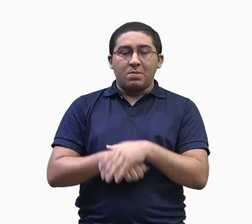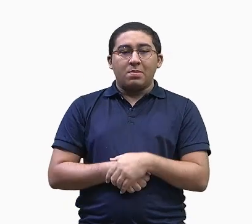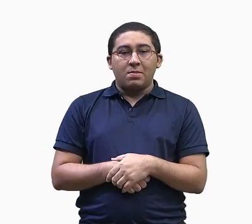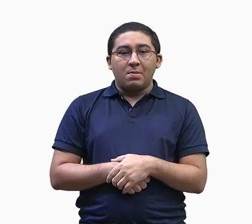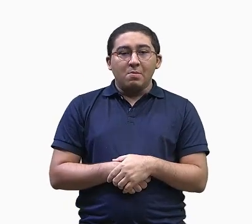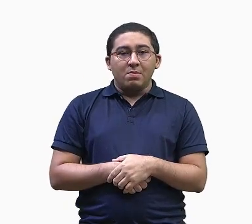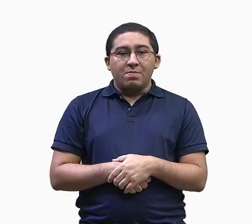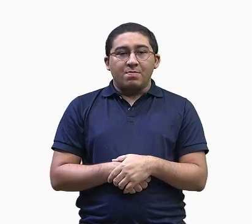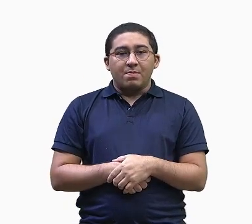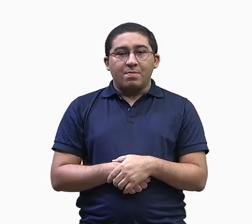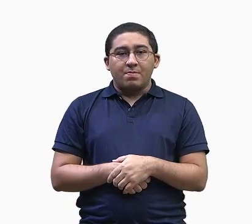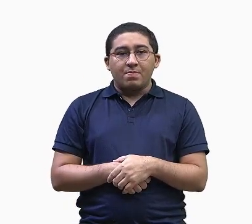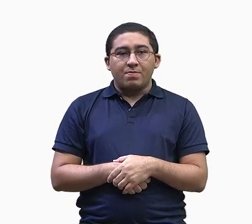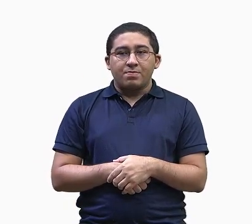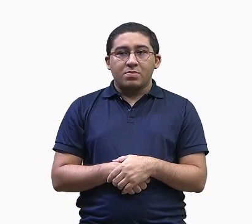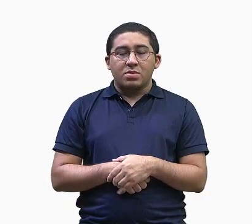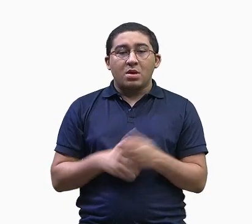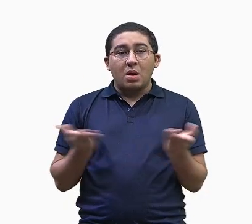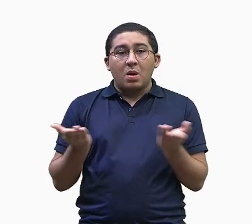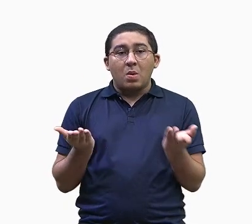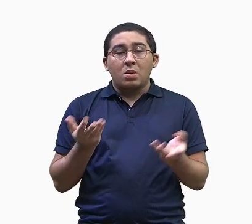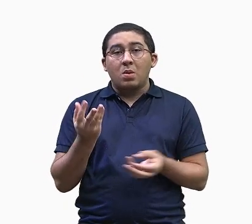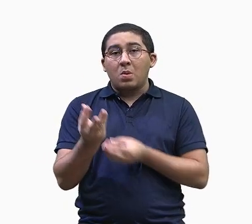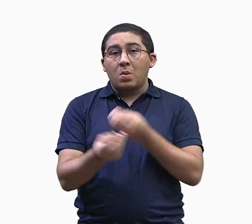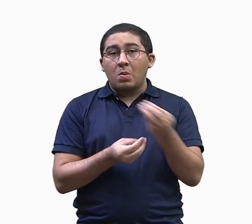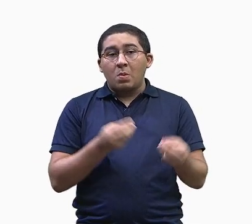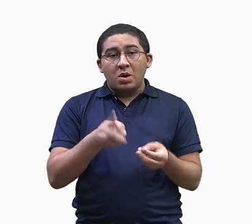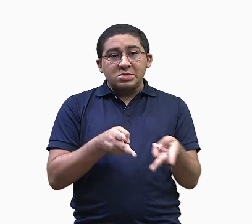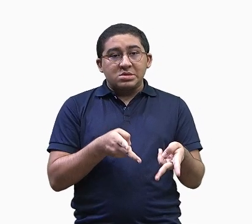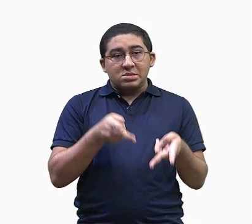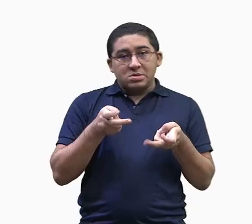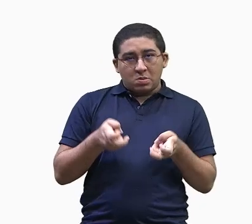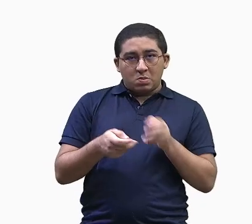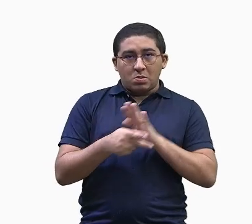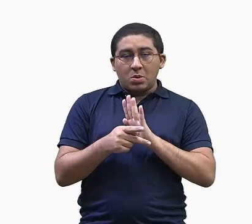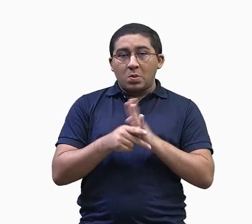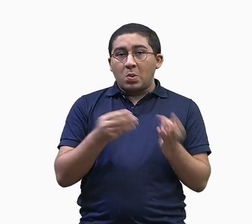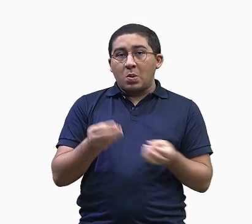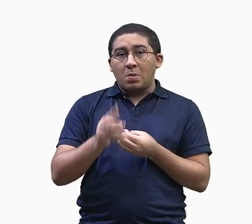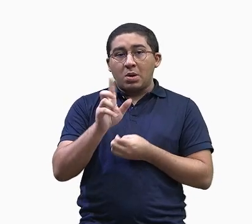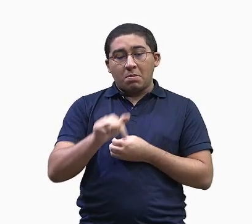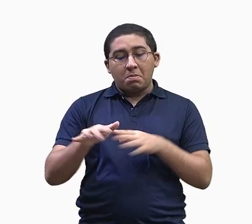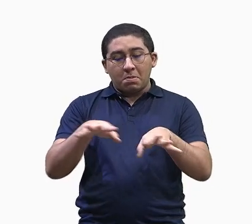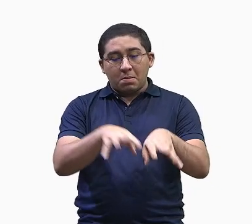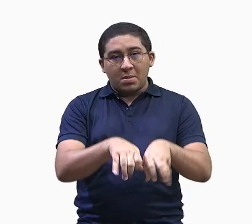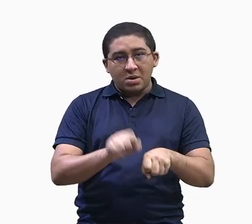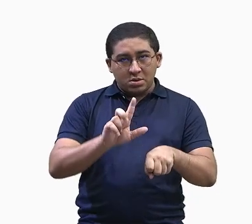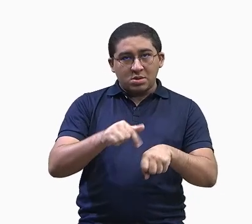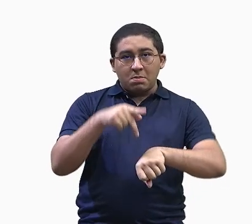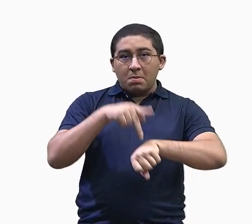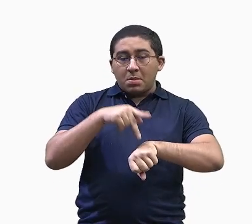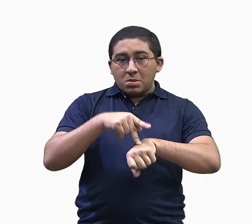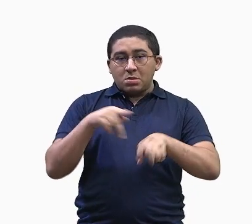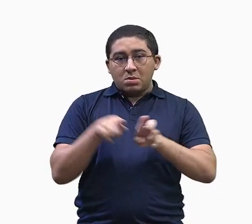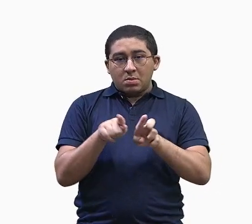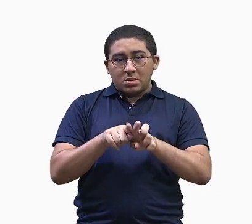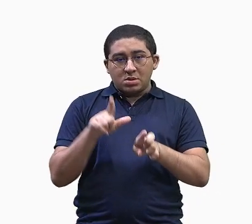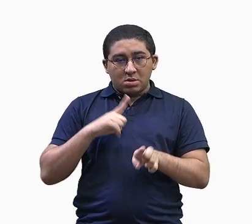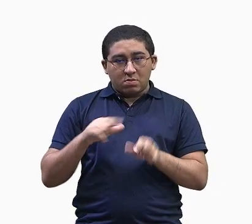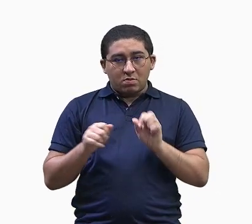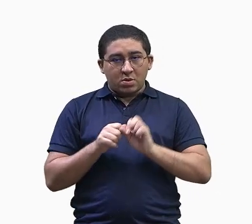Vamos observar agora a extração desse carvão, e aí para extrair o carvão mineral do subsolo são construídos